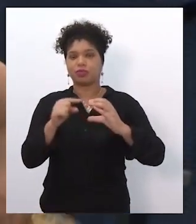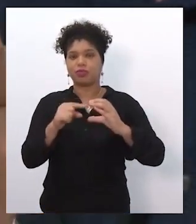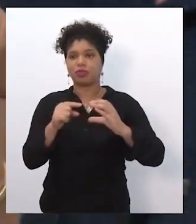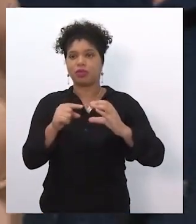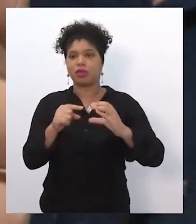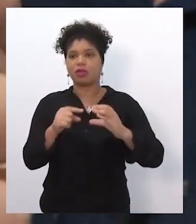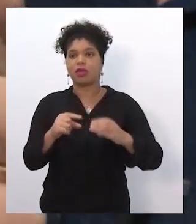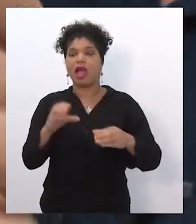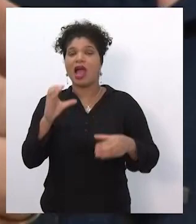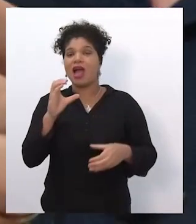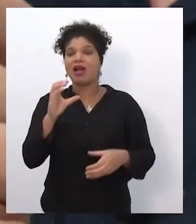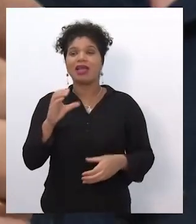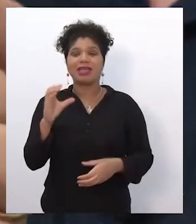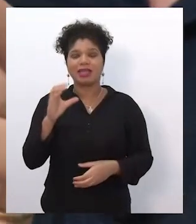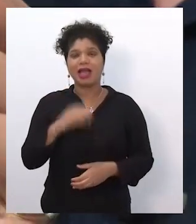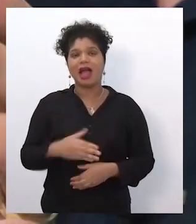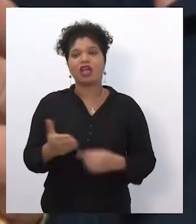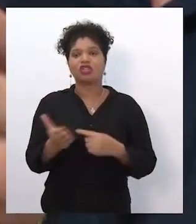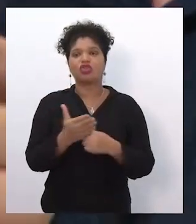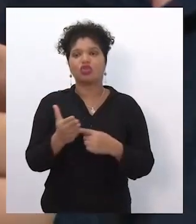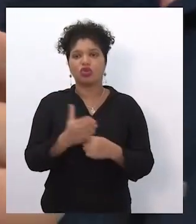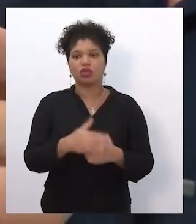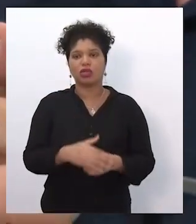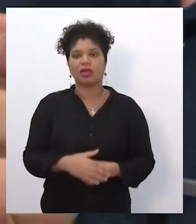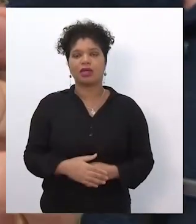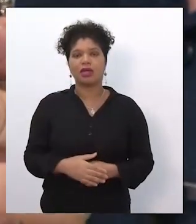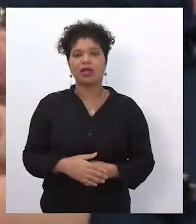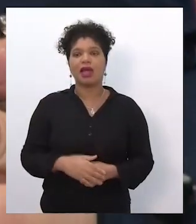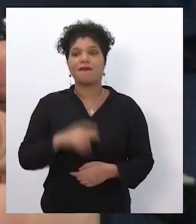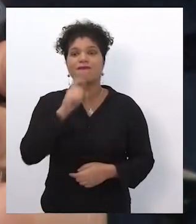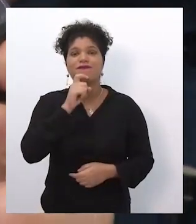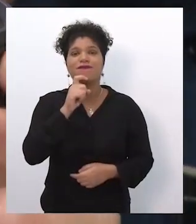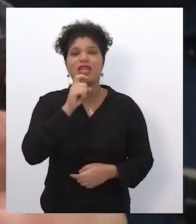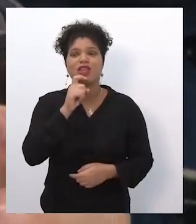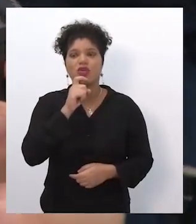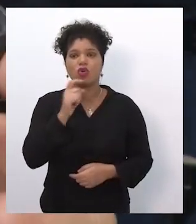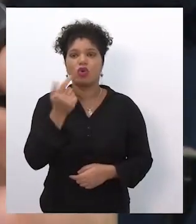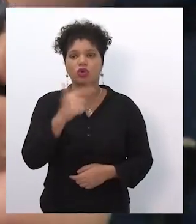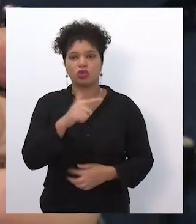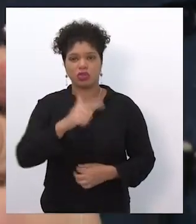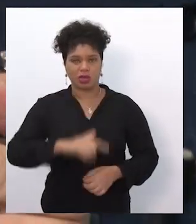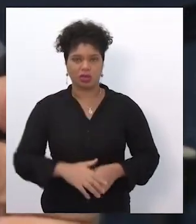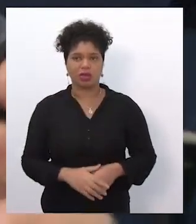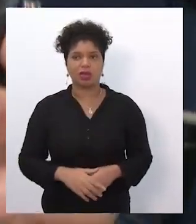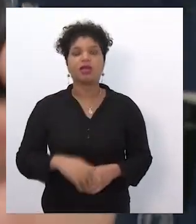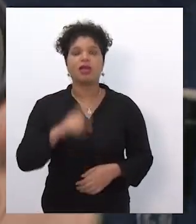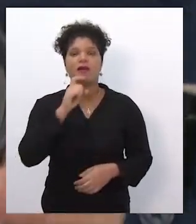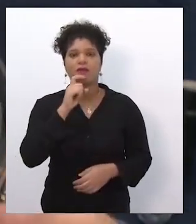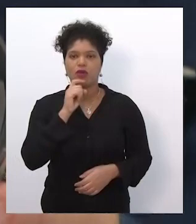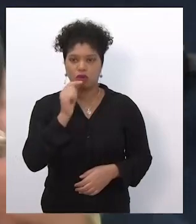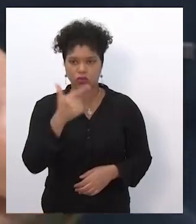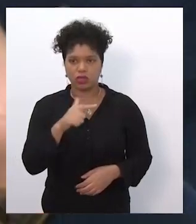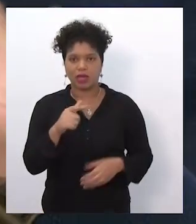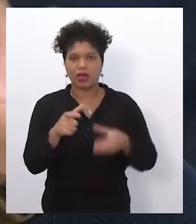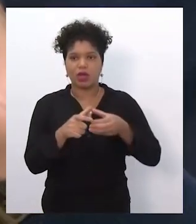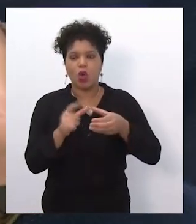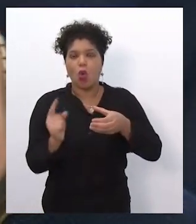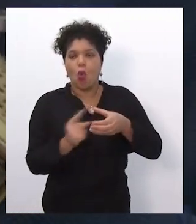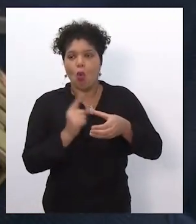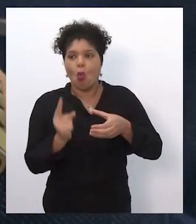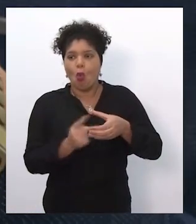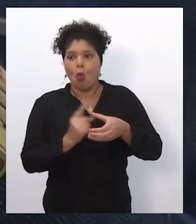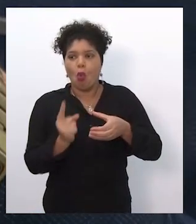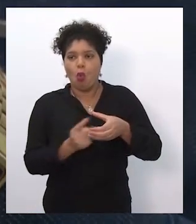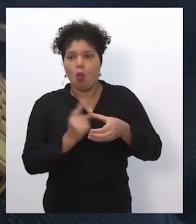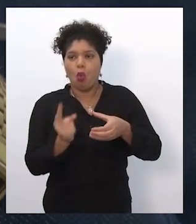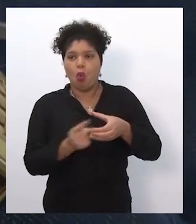ele faz o refrigeramento do processador. Então, ele que esfria o seu processador, né? Então, o Rodrigo falou